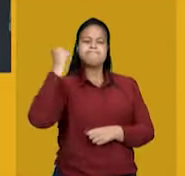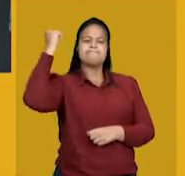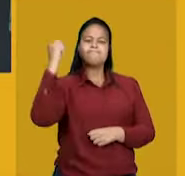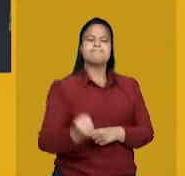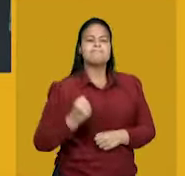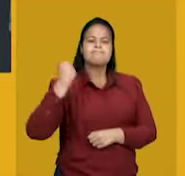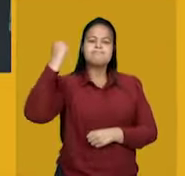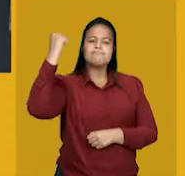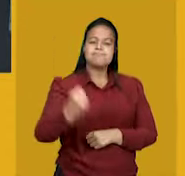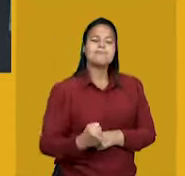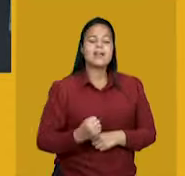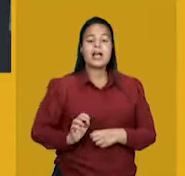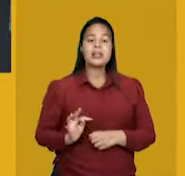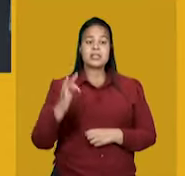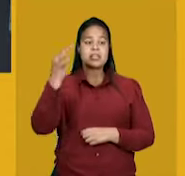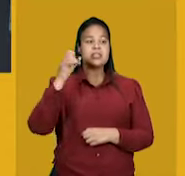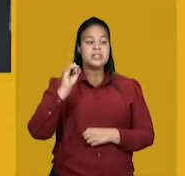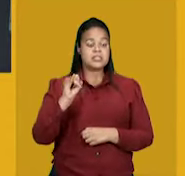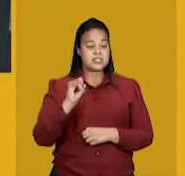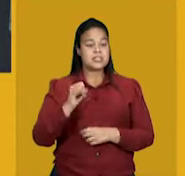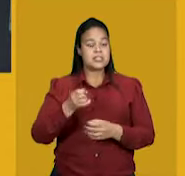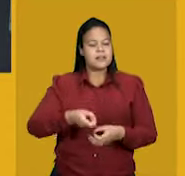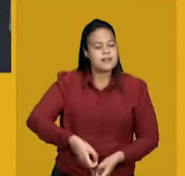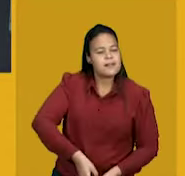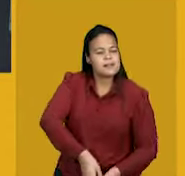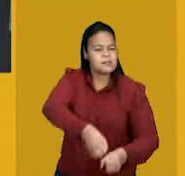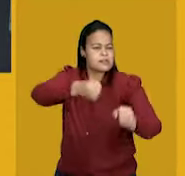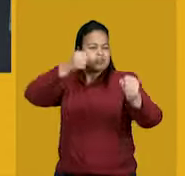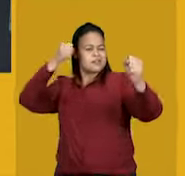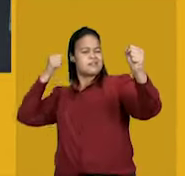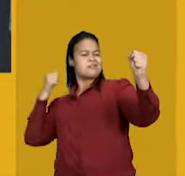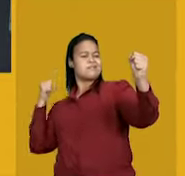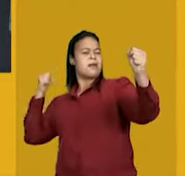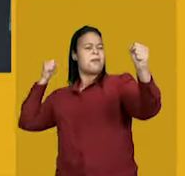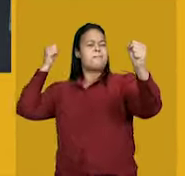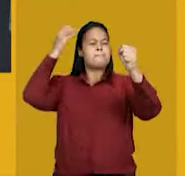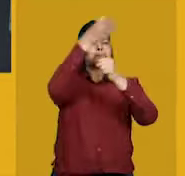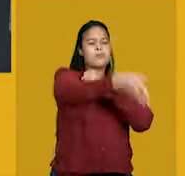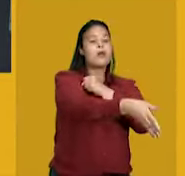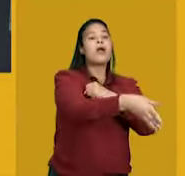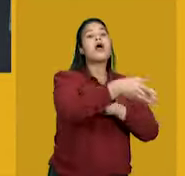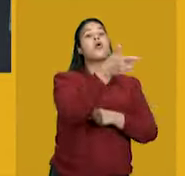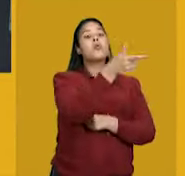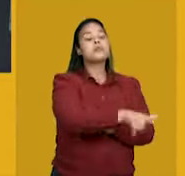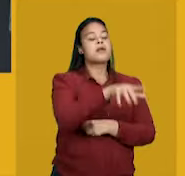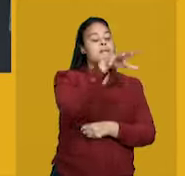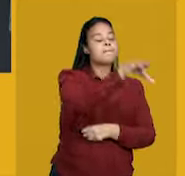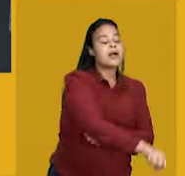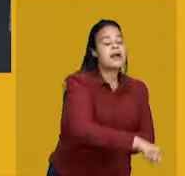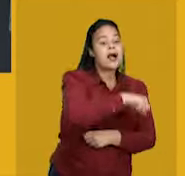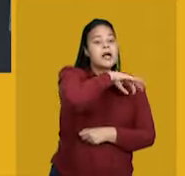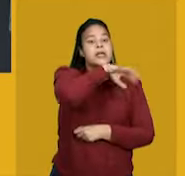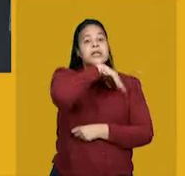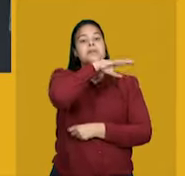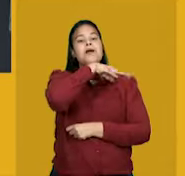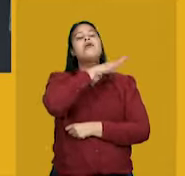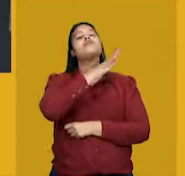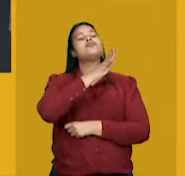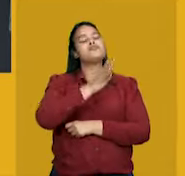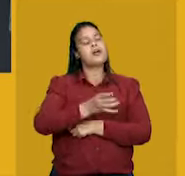só, se o homem desenvolveu aqui uma flecha, um arco e flecha, para poder caçar, ele já